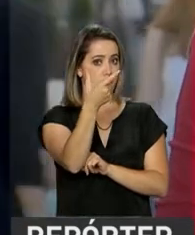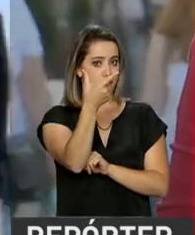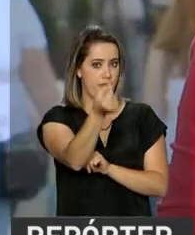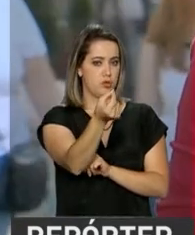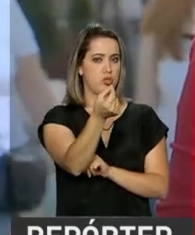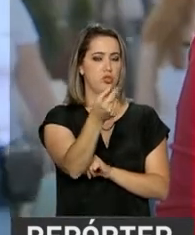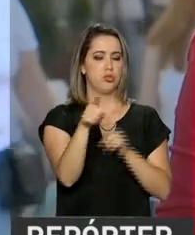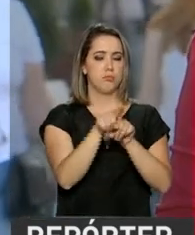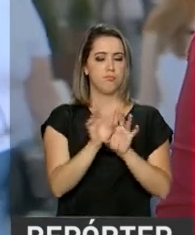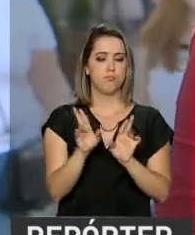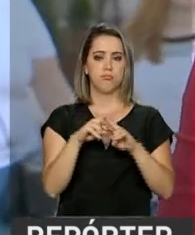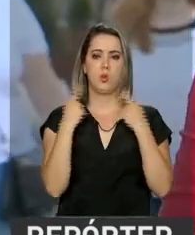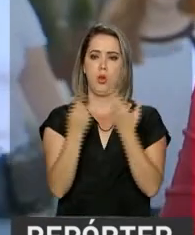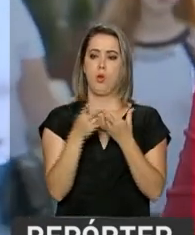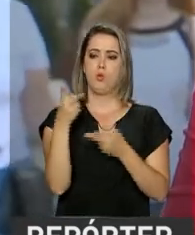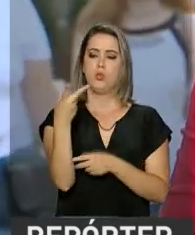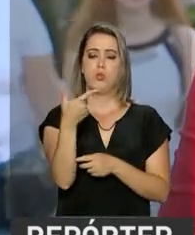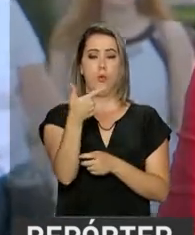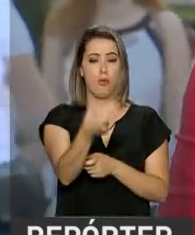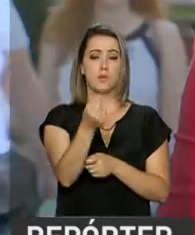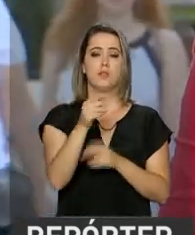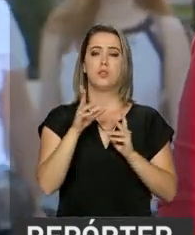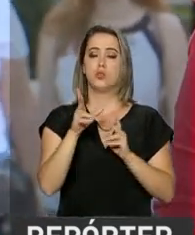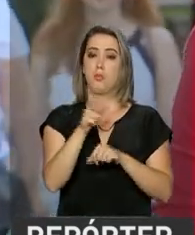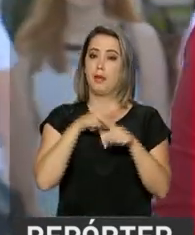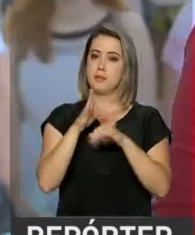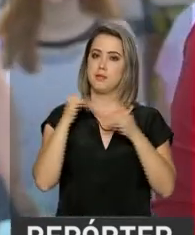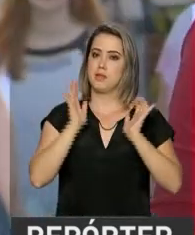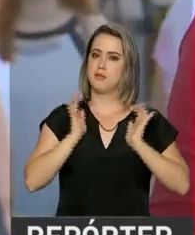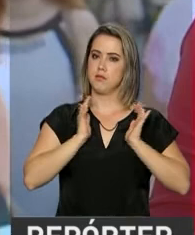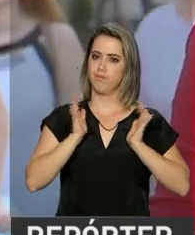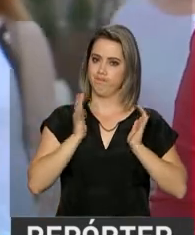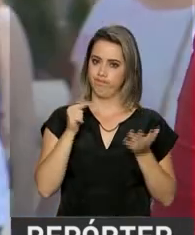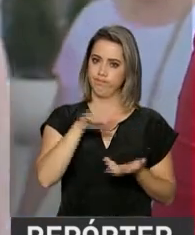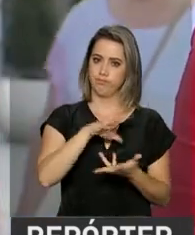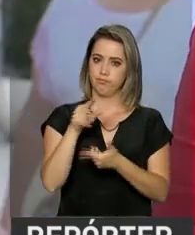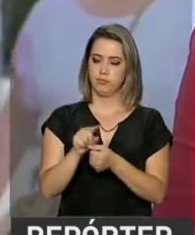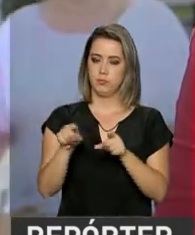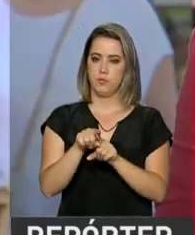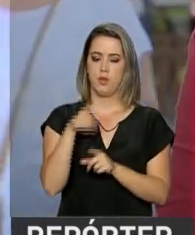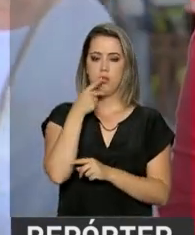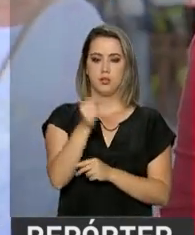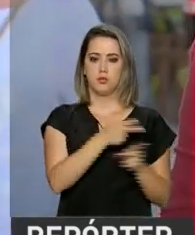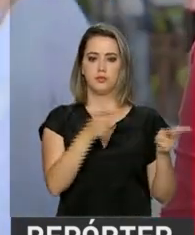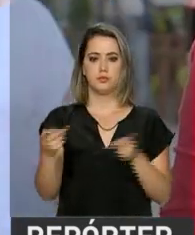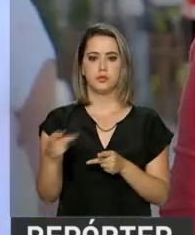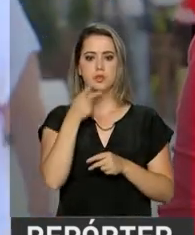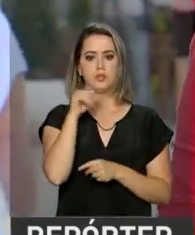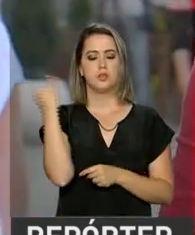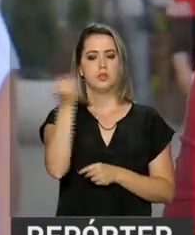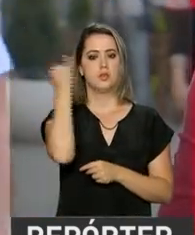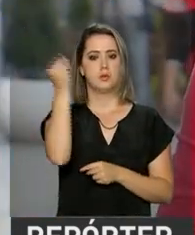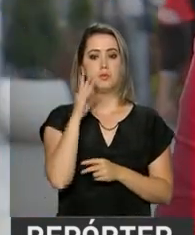as maiores economias do mundo. Com a visita oficial a Moscou, o presidente Michel Temer quer ressaltar a importância do diálogo entre Brasil e